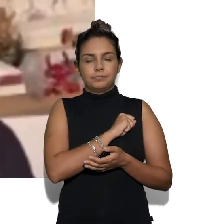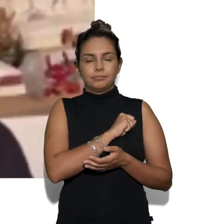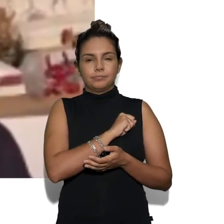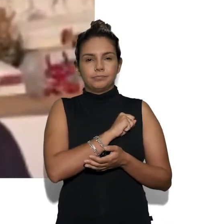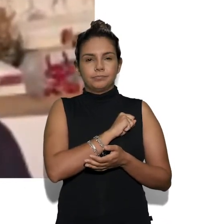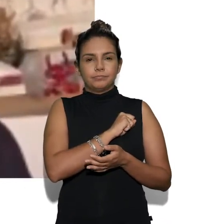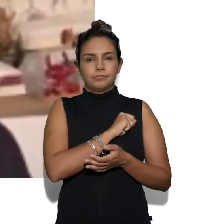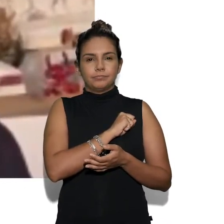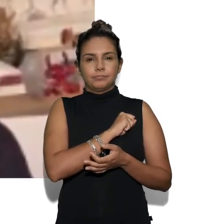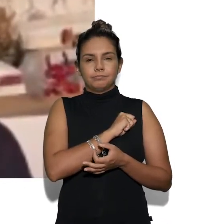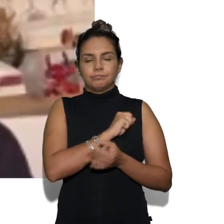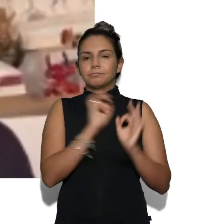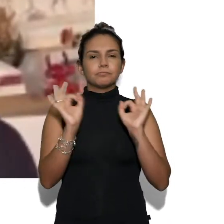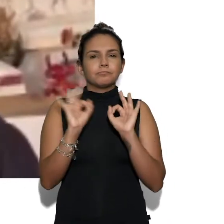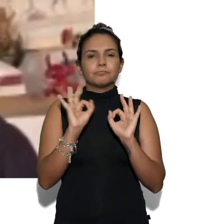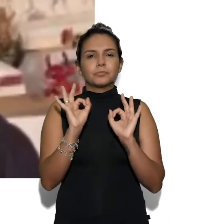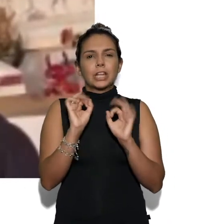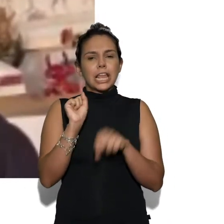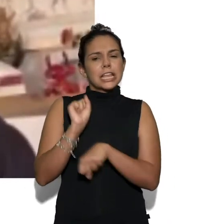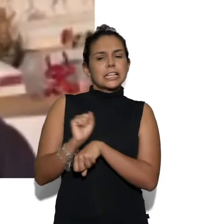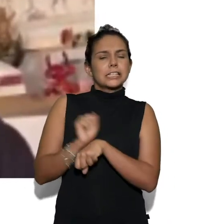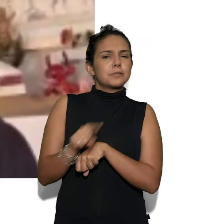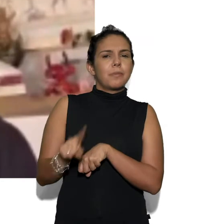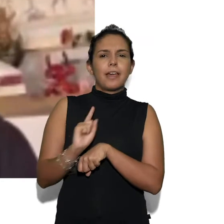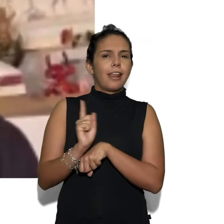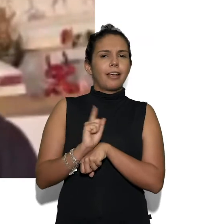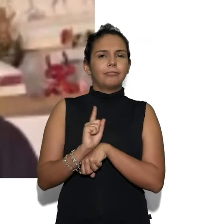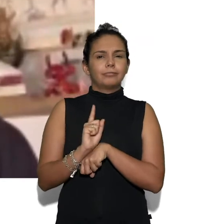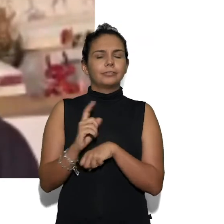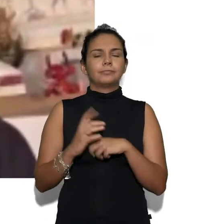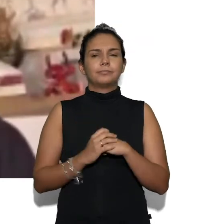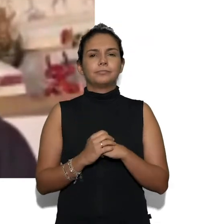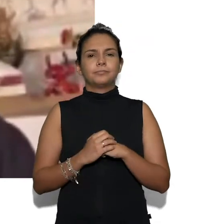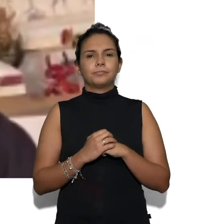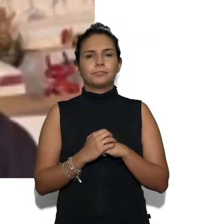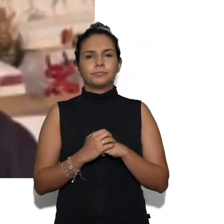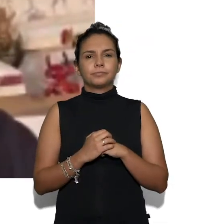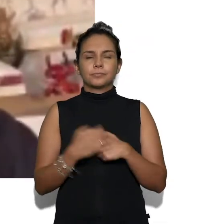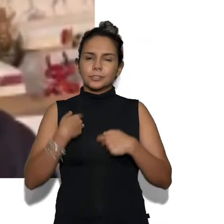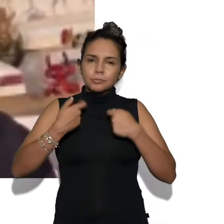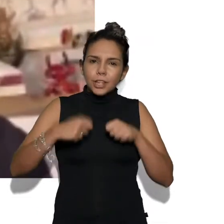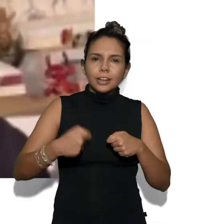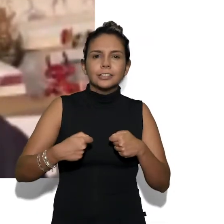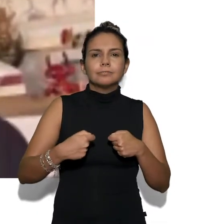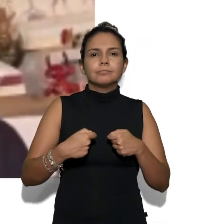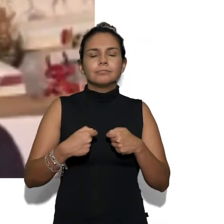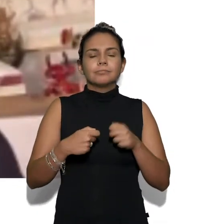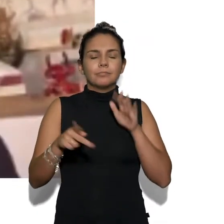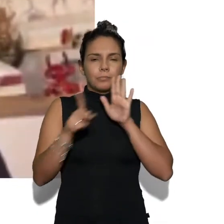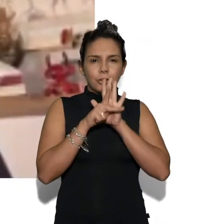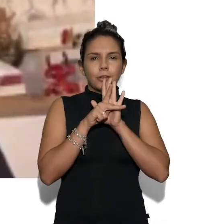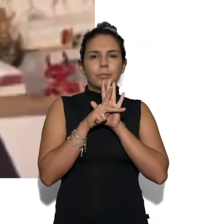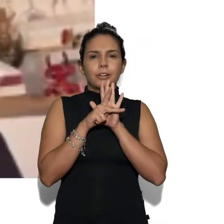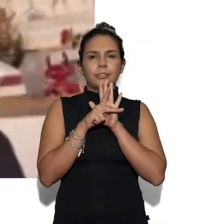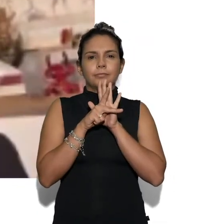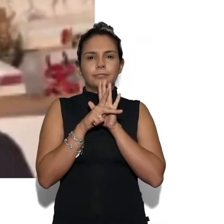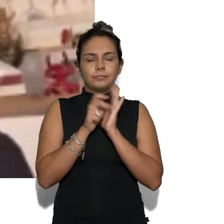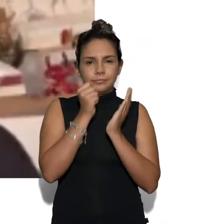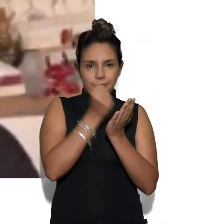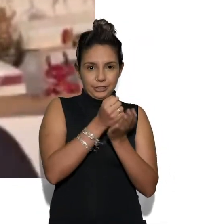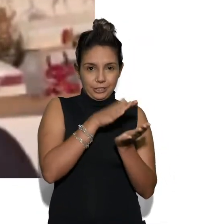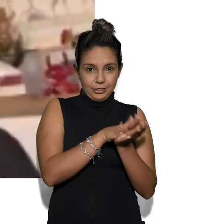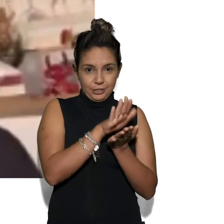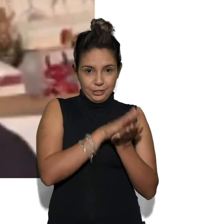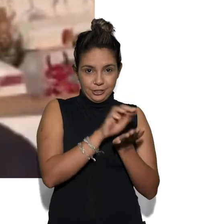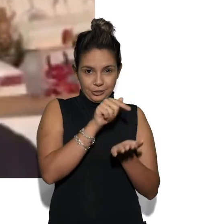sem expectativa alguma, e eu precisei que fosse a própria editora, a Maria do